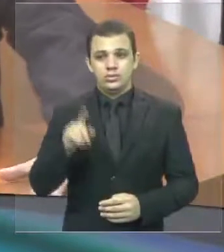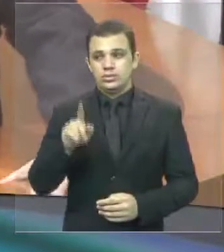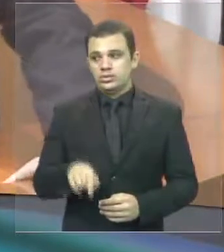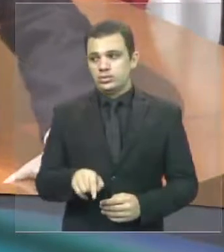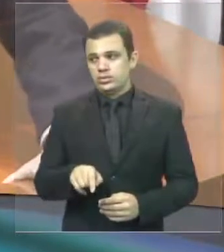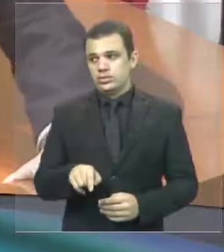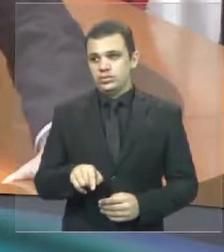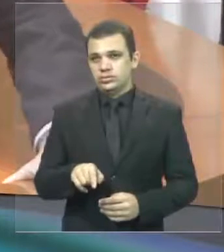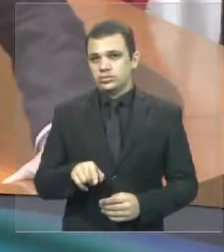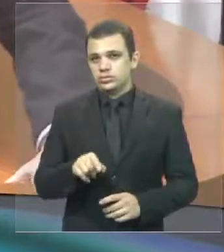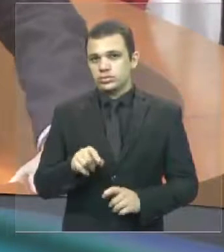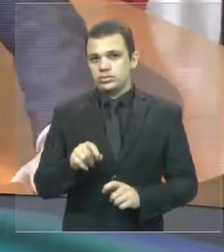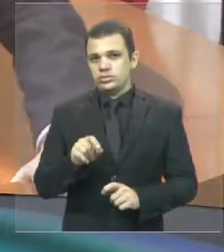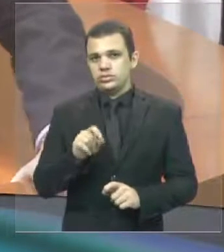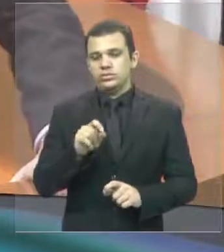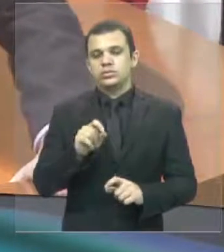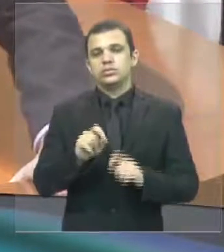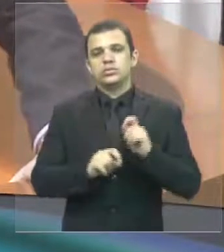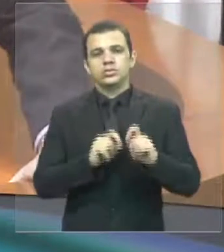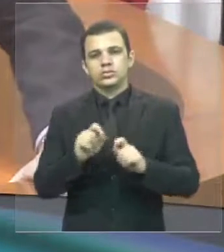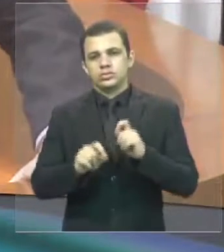atendendo a diversas